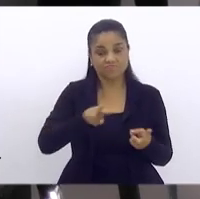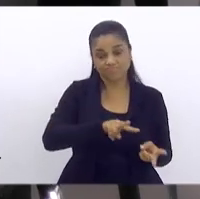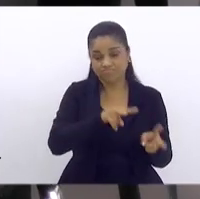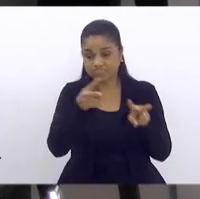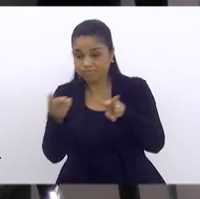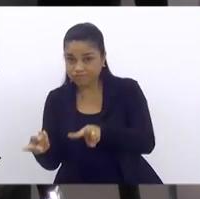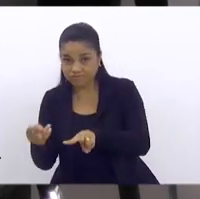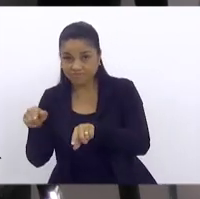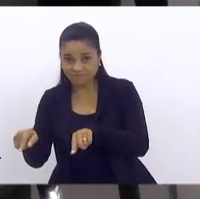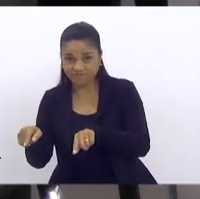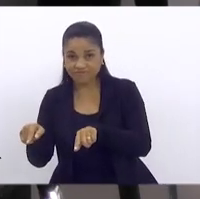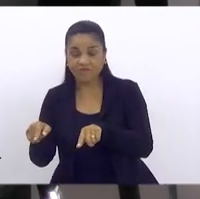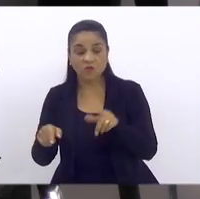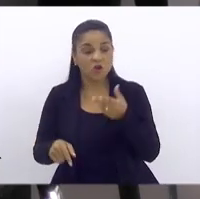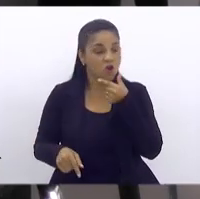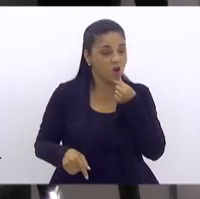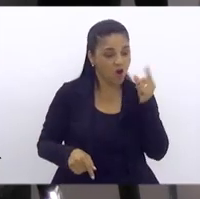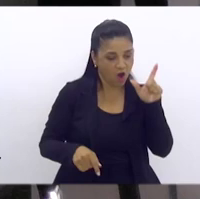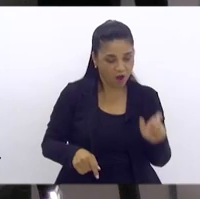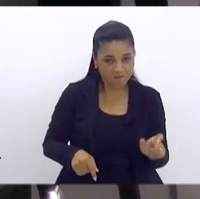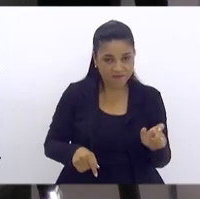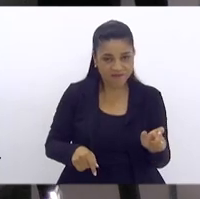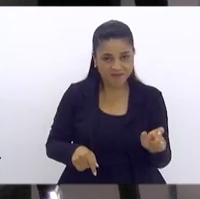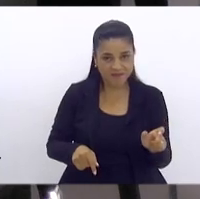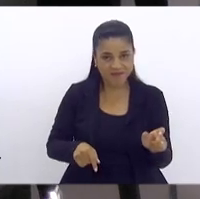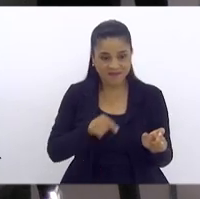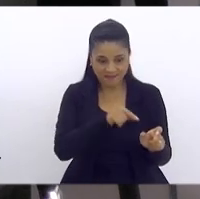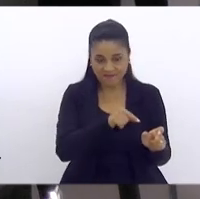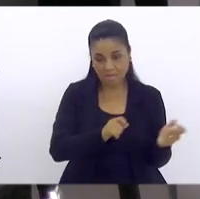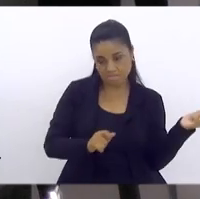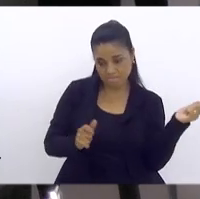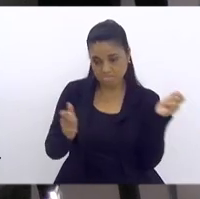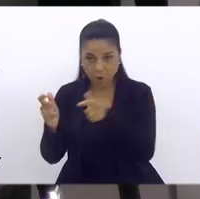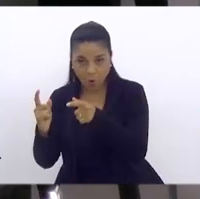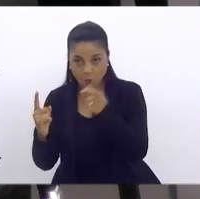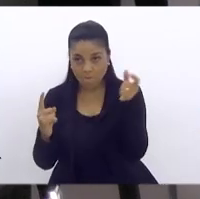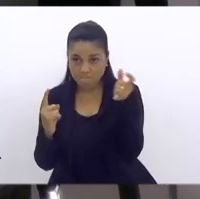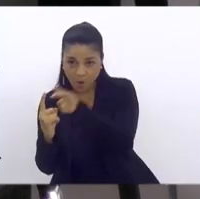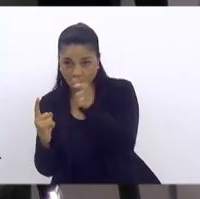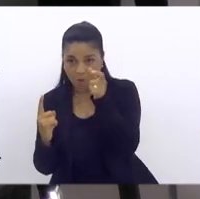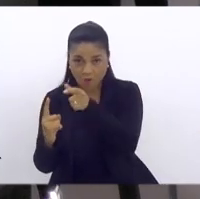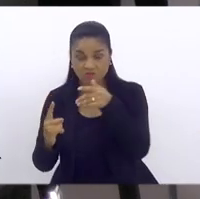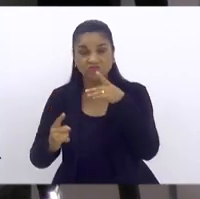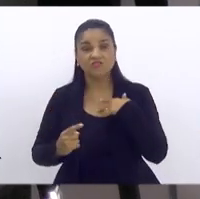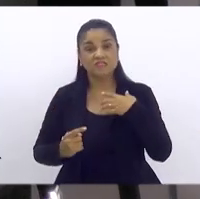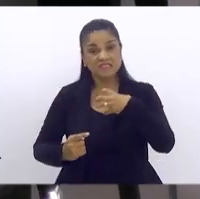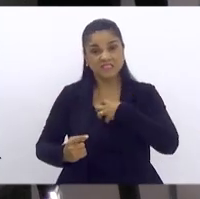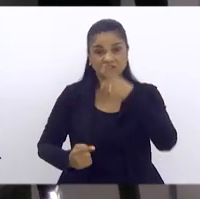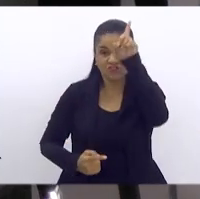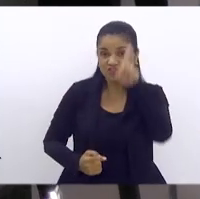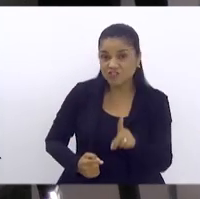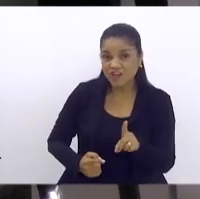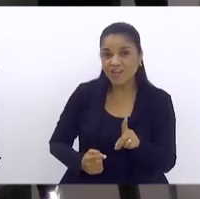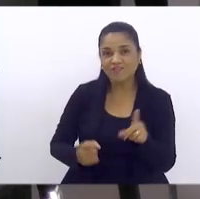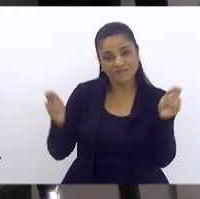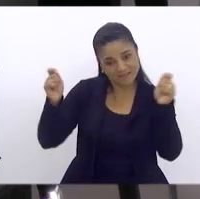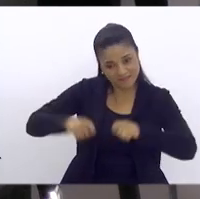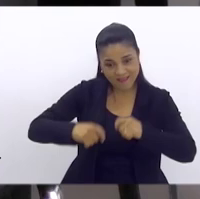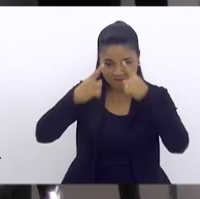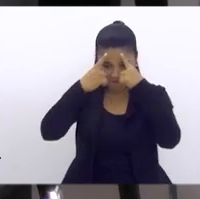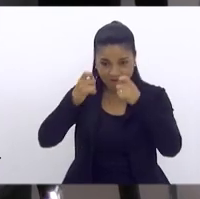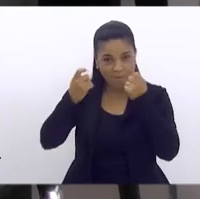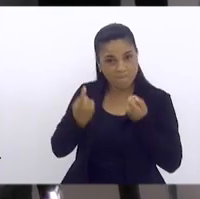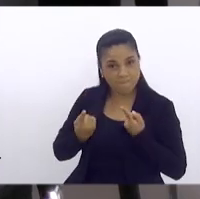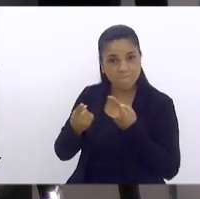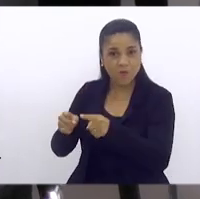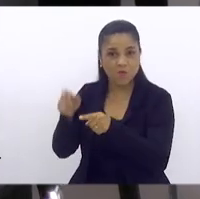os agressores acabam se sentindo no direito de violentar aquela mulher por conta de informações fraudulentas que